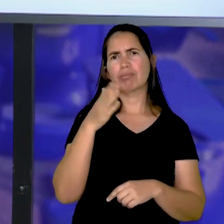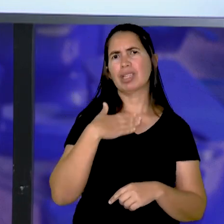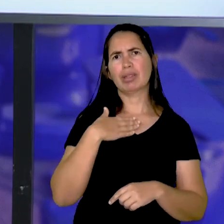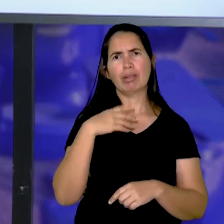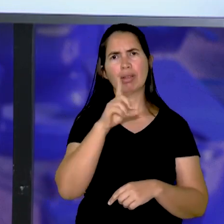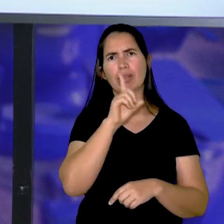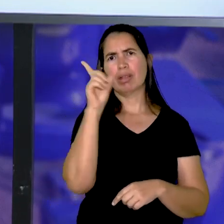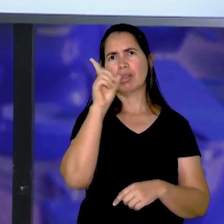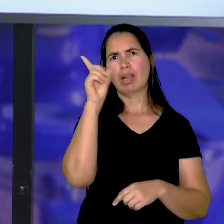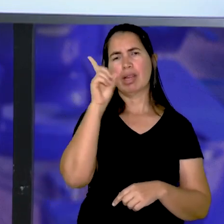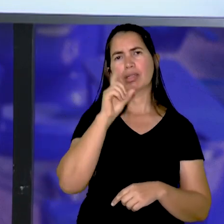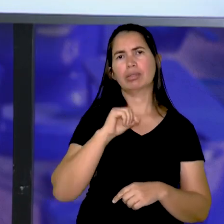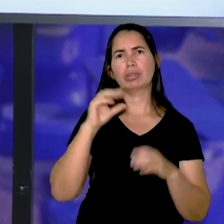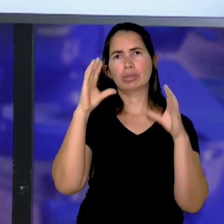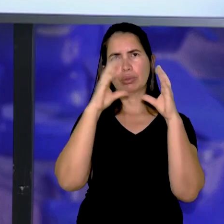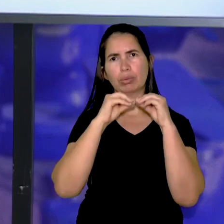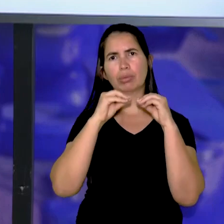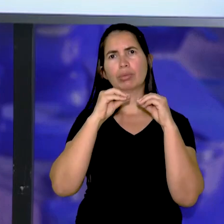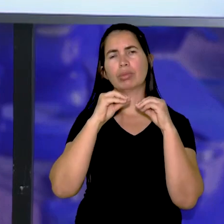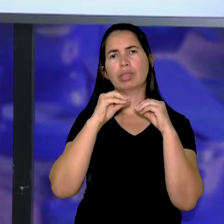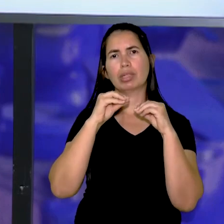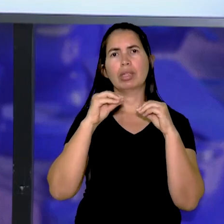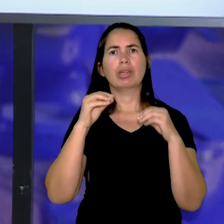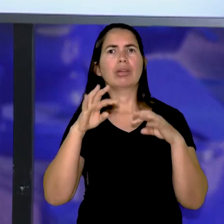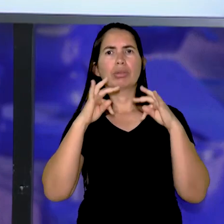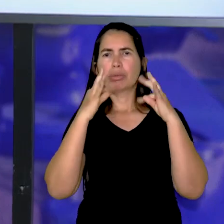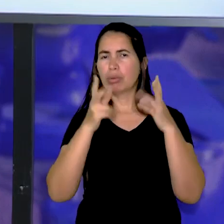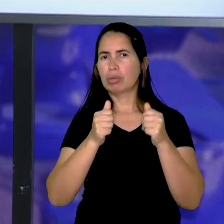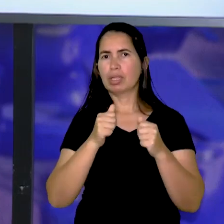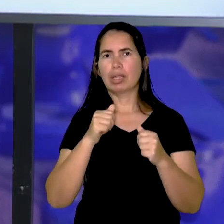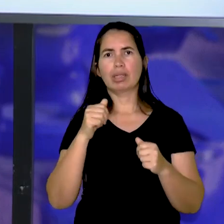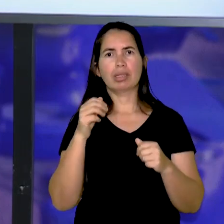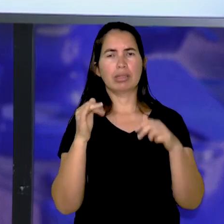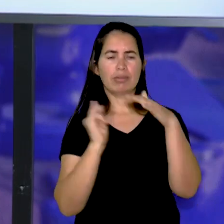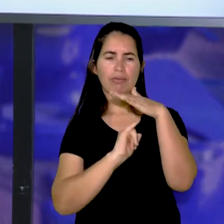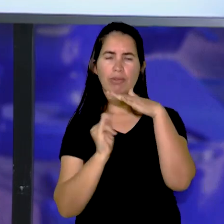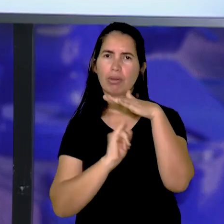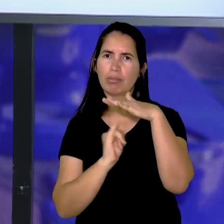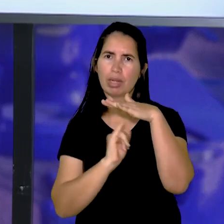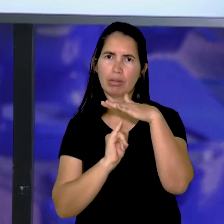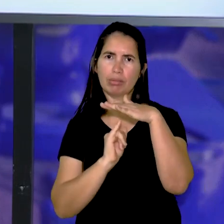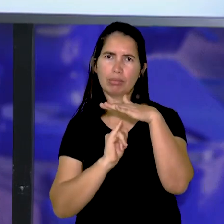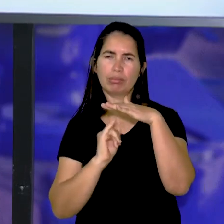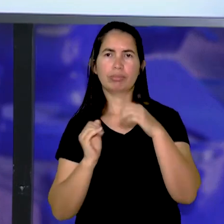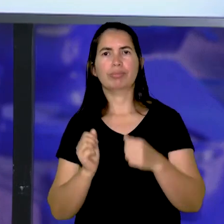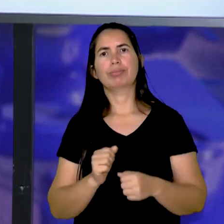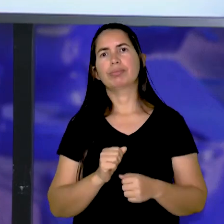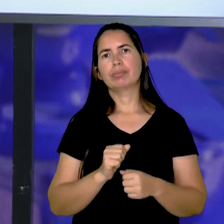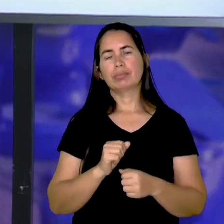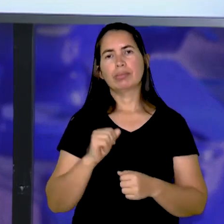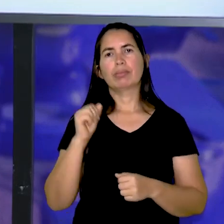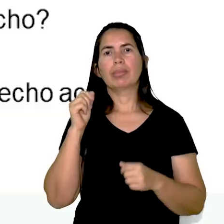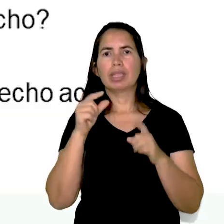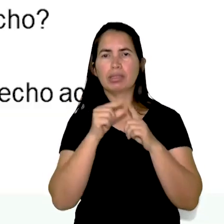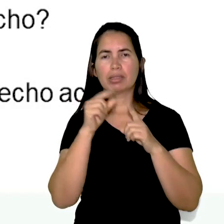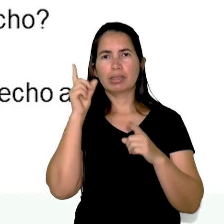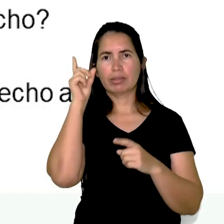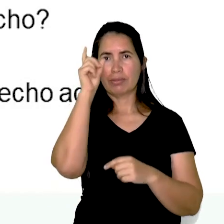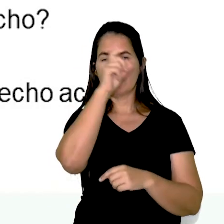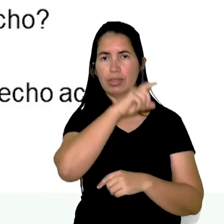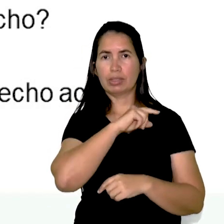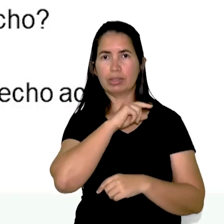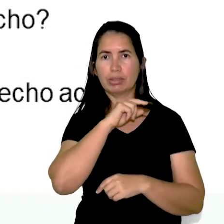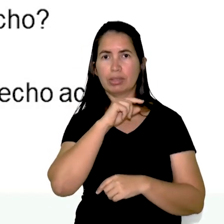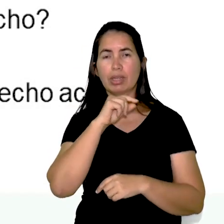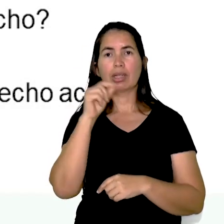escuro, aquela parte que a gente faz toda sem formalidade, sem palavras difíceis, não é isso? E depois, o